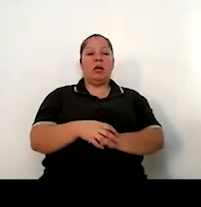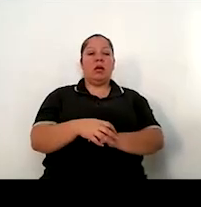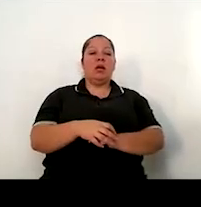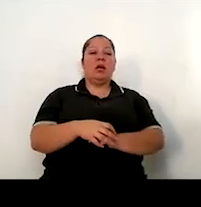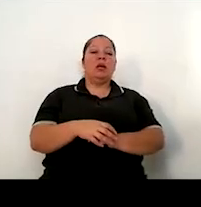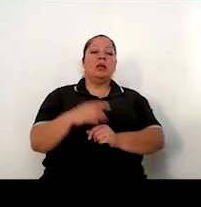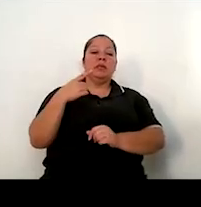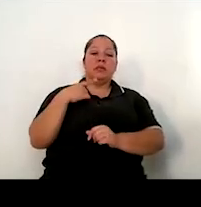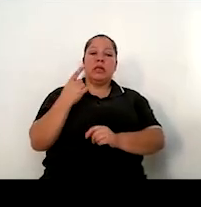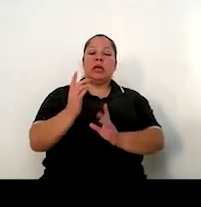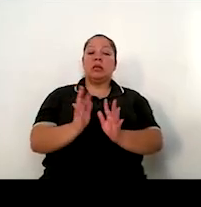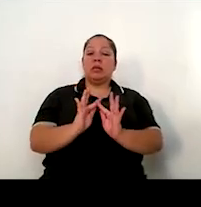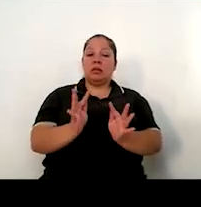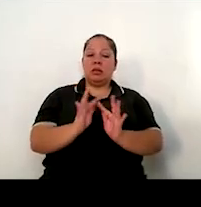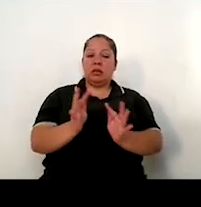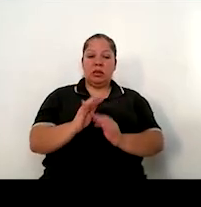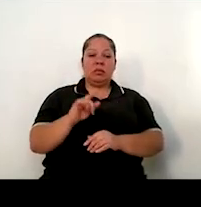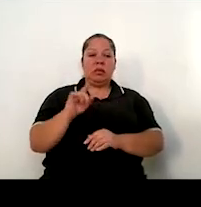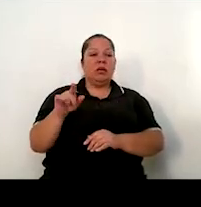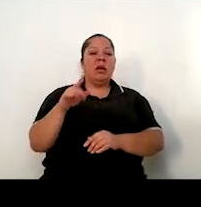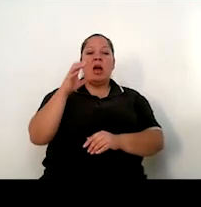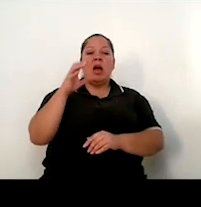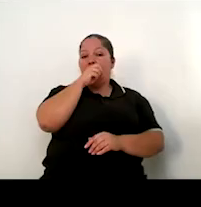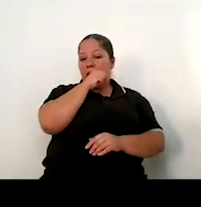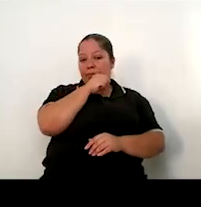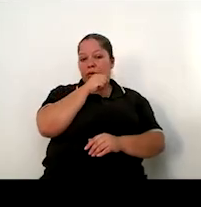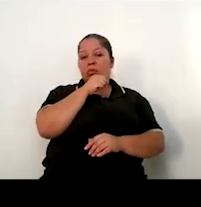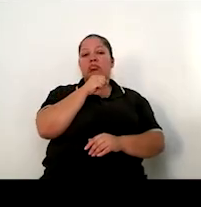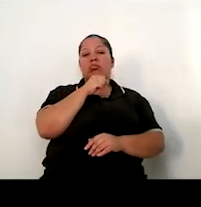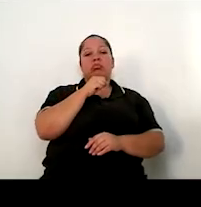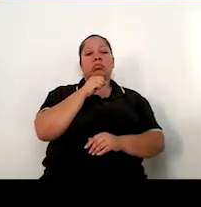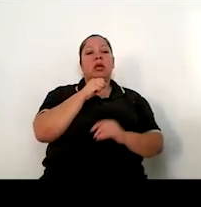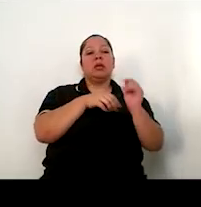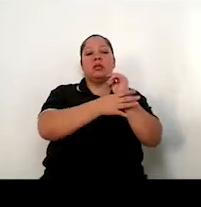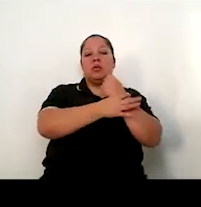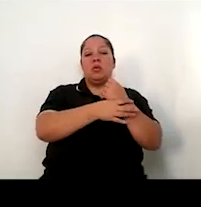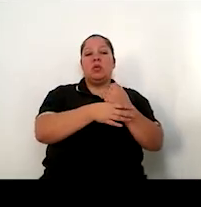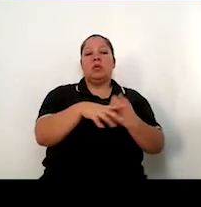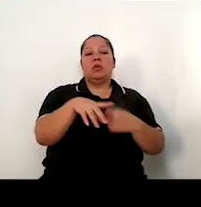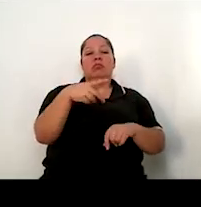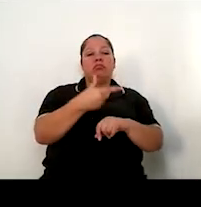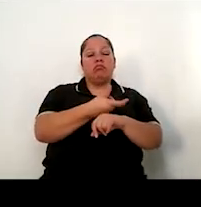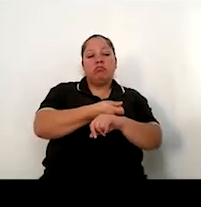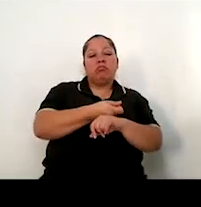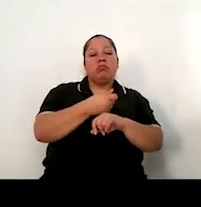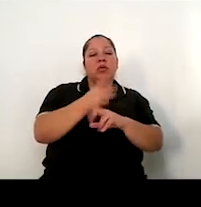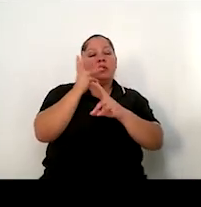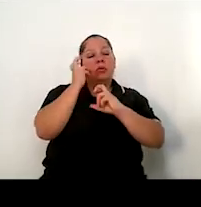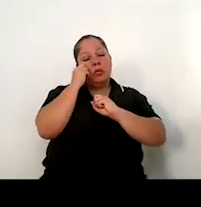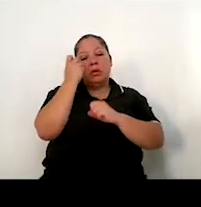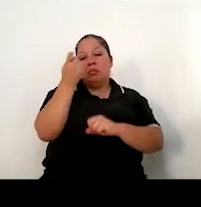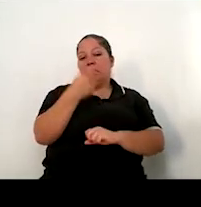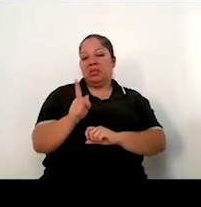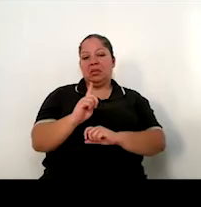seco, tá? Ele é um exame mais rápido, seguro, não precisa ter sedação, tá? e geralmente ele vai ver só